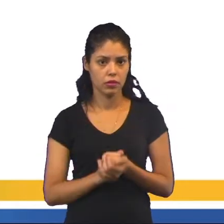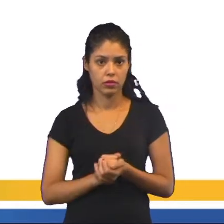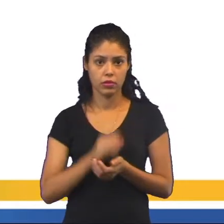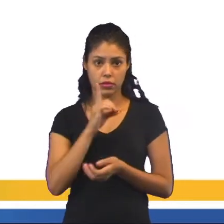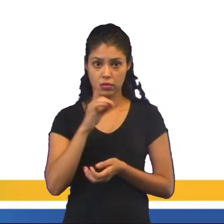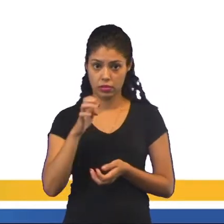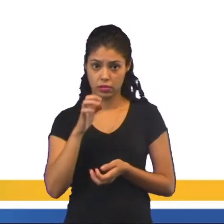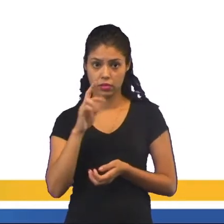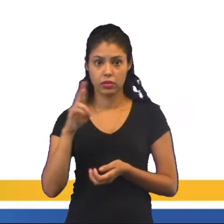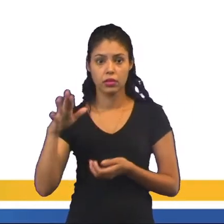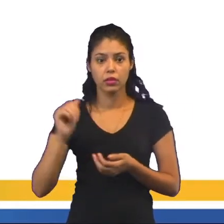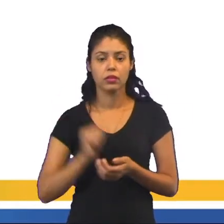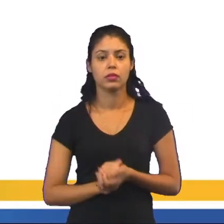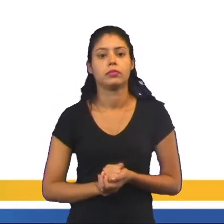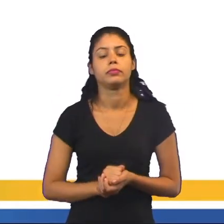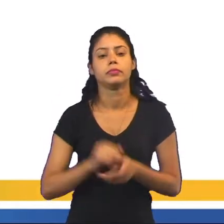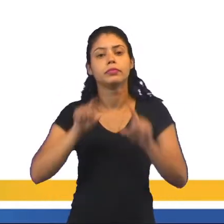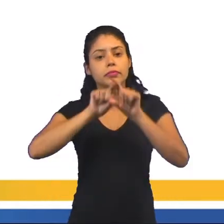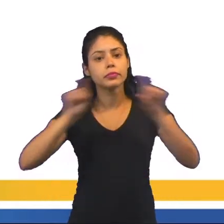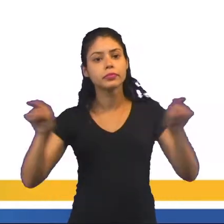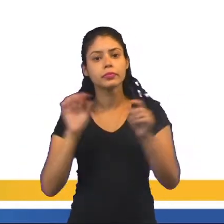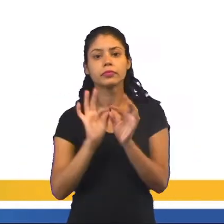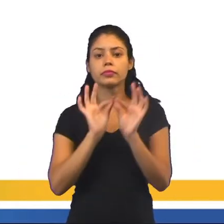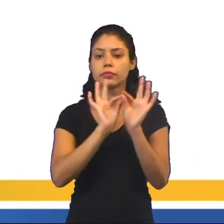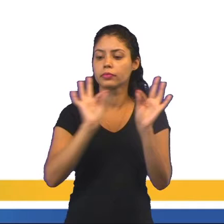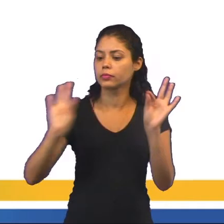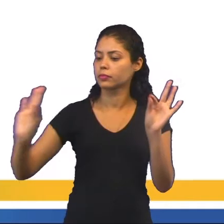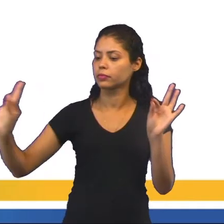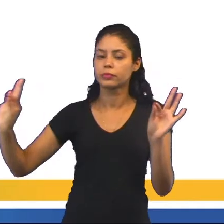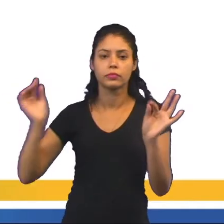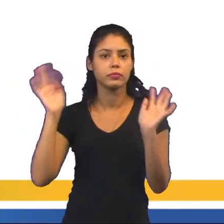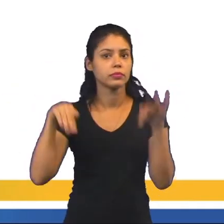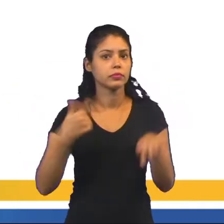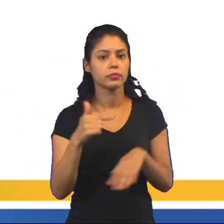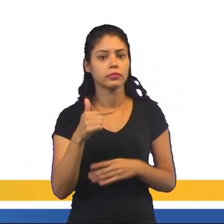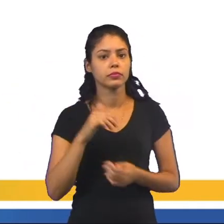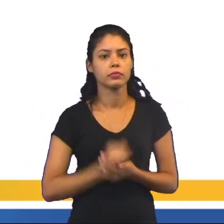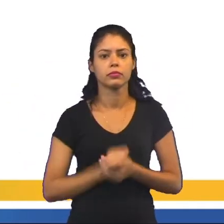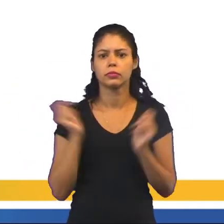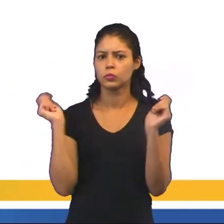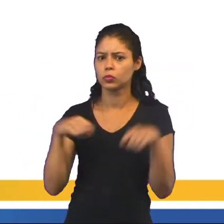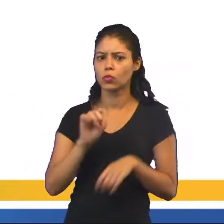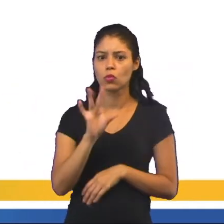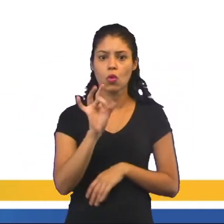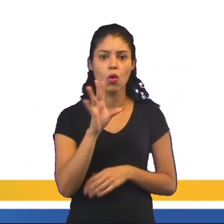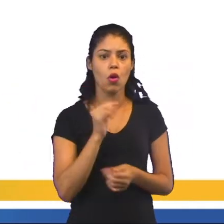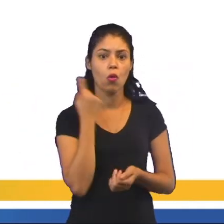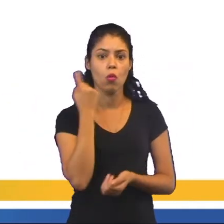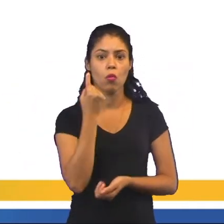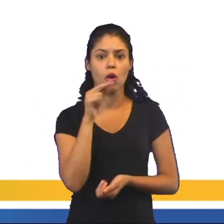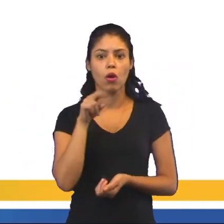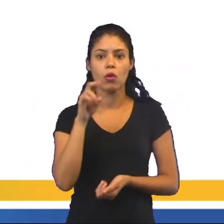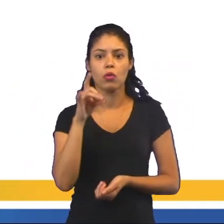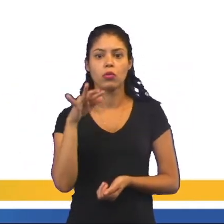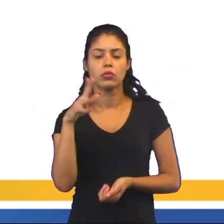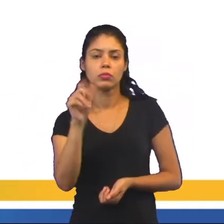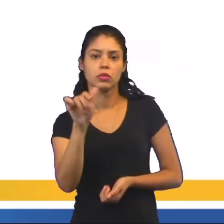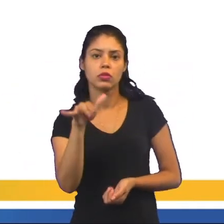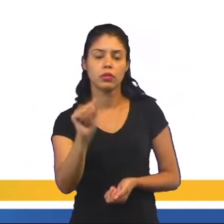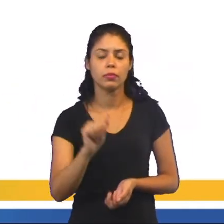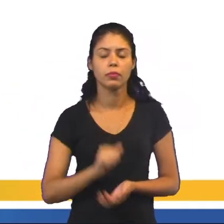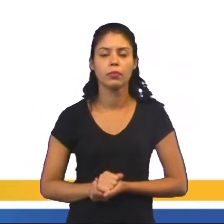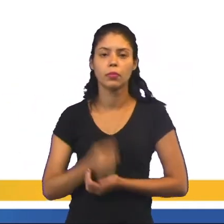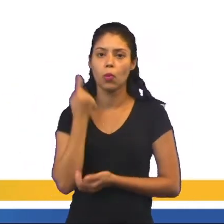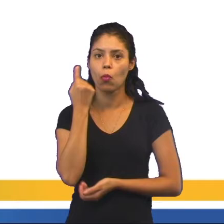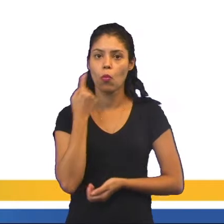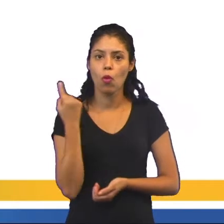de retas. As retas são linhas infinitas. As retas possuem somente uma dimensão,